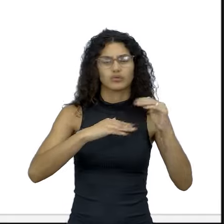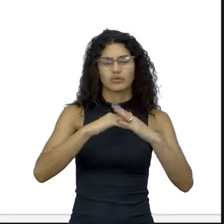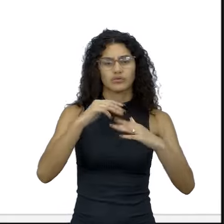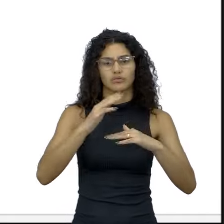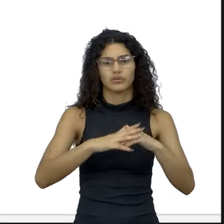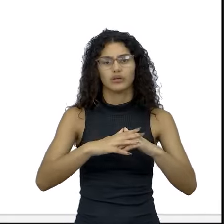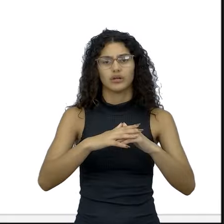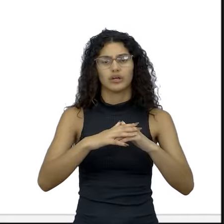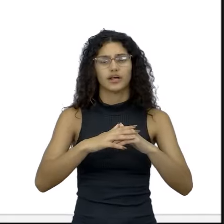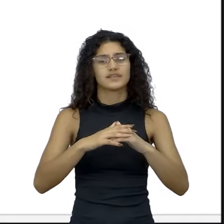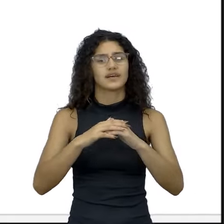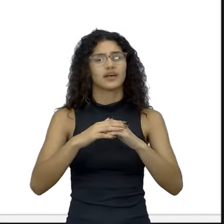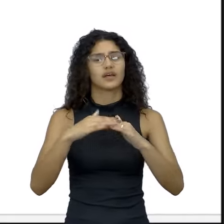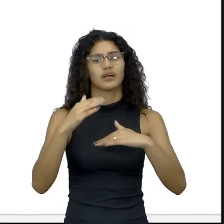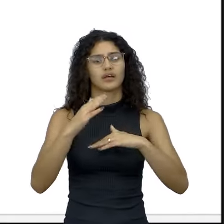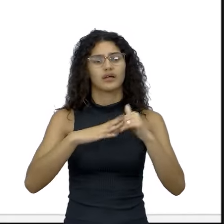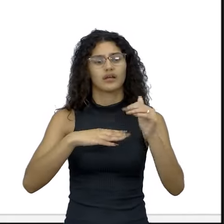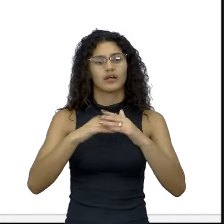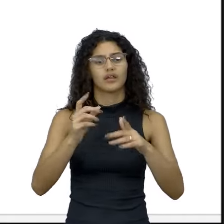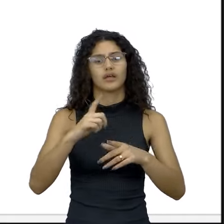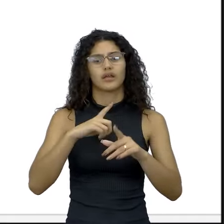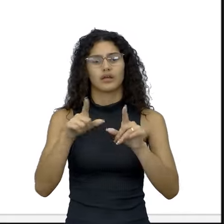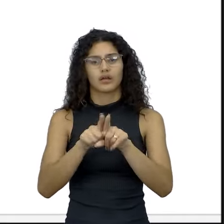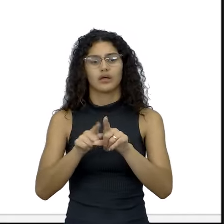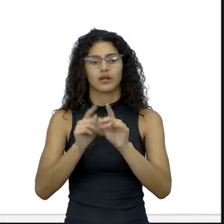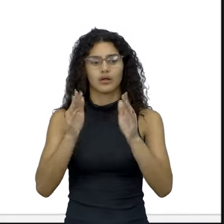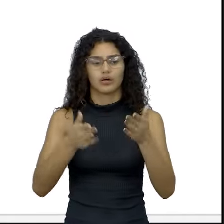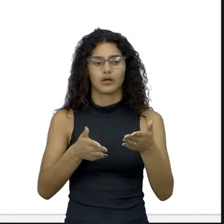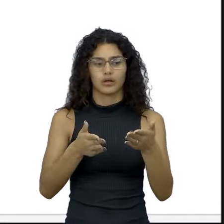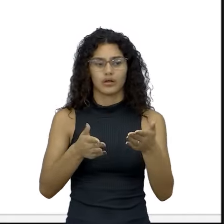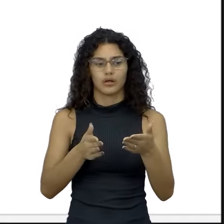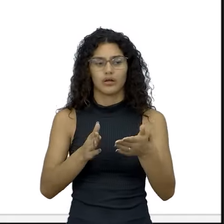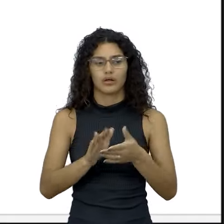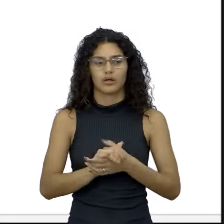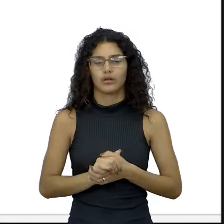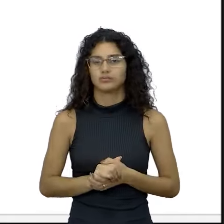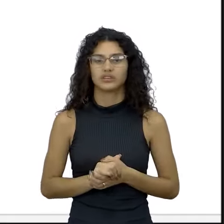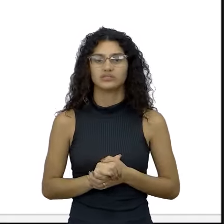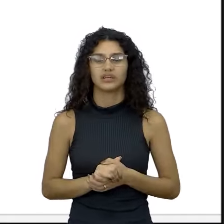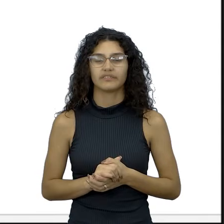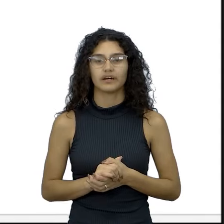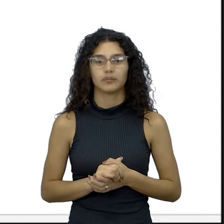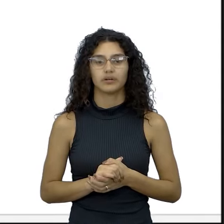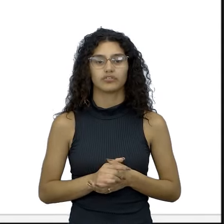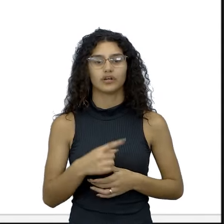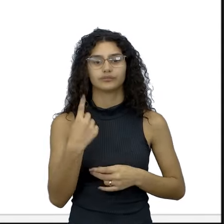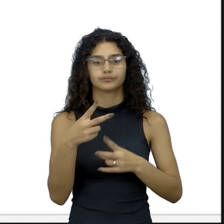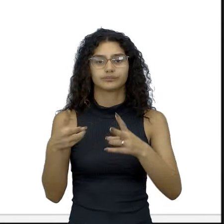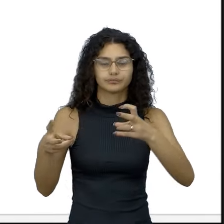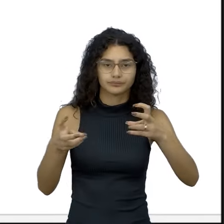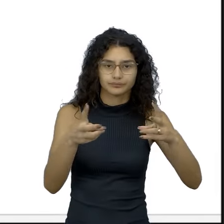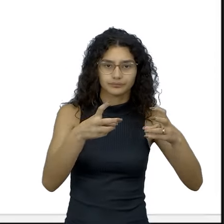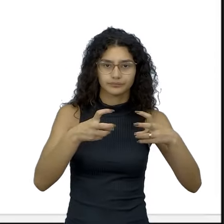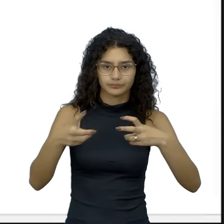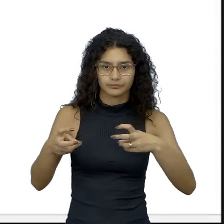será a habilidade ou quais serão as habilidades que estão em jogo nessa atividade? Nós vamos perceber